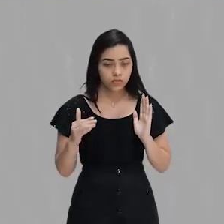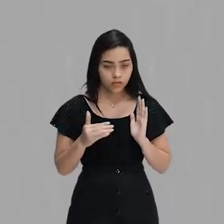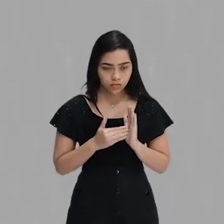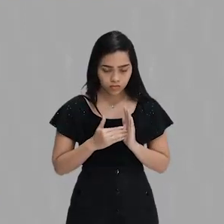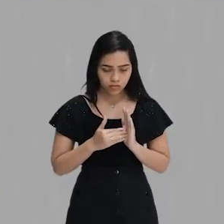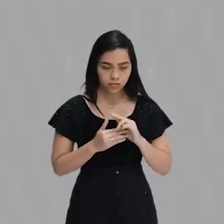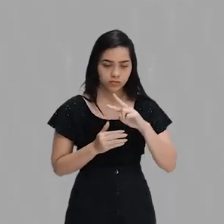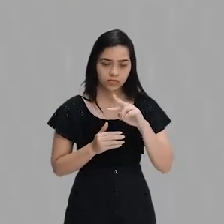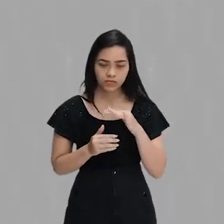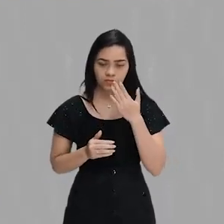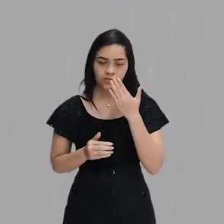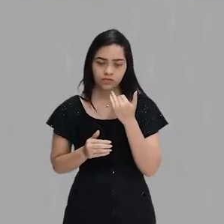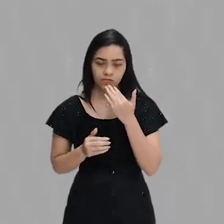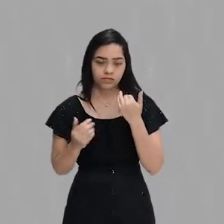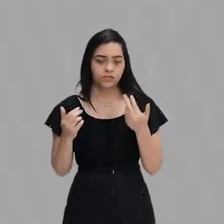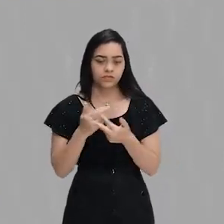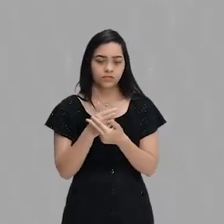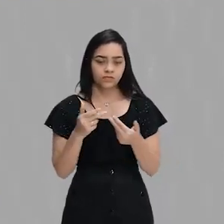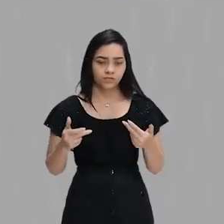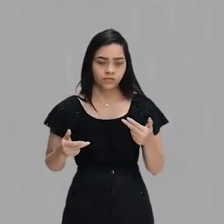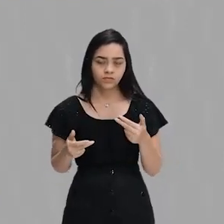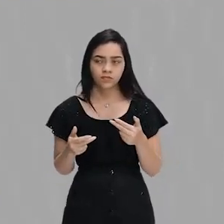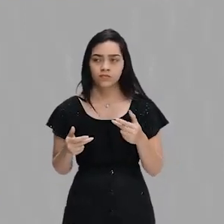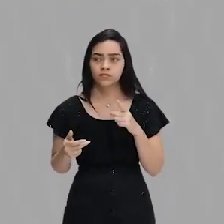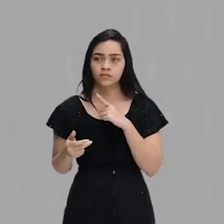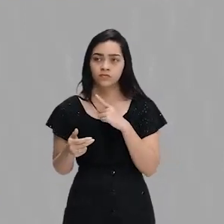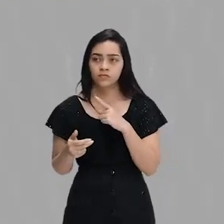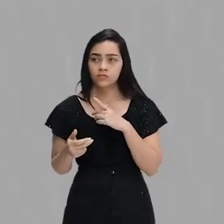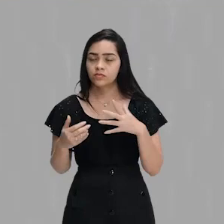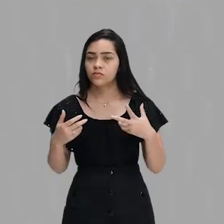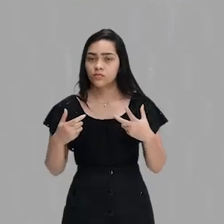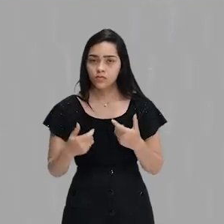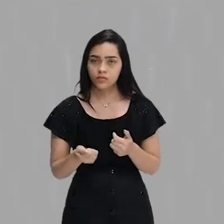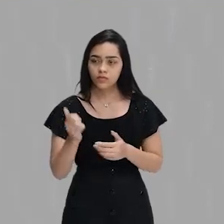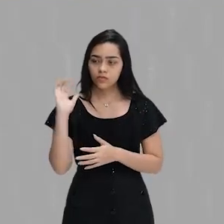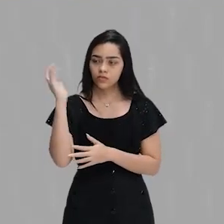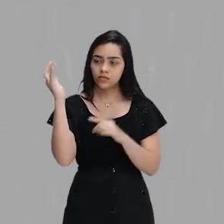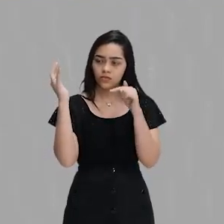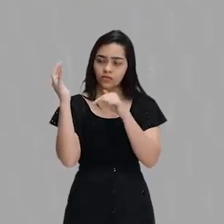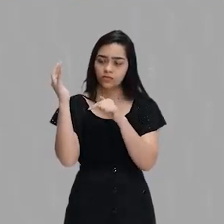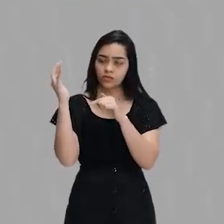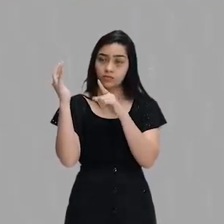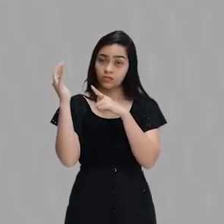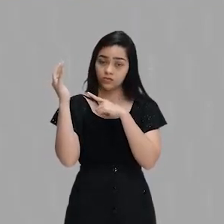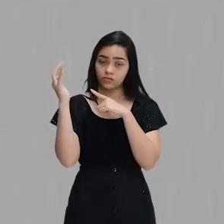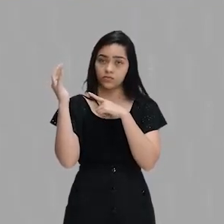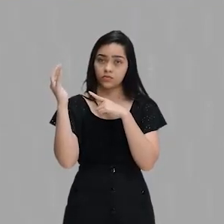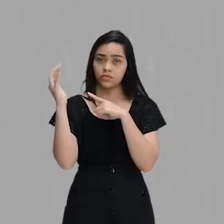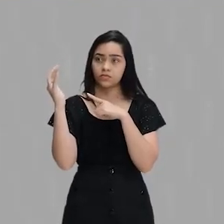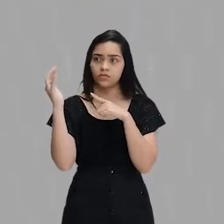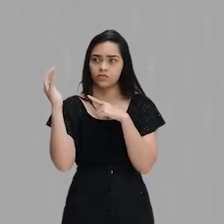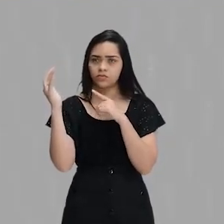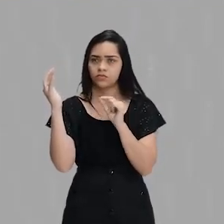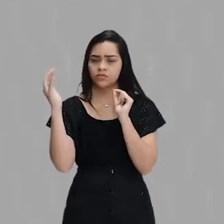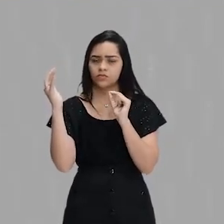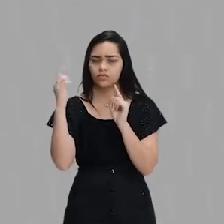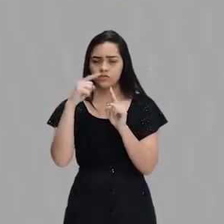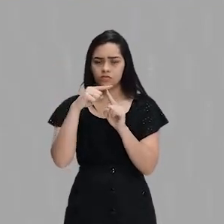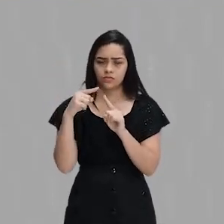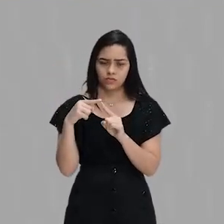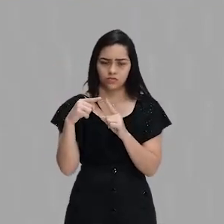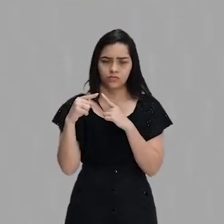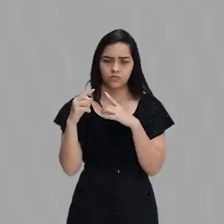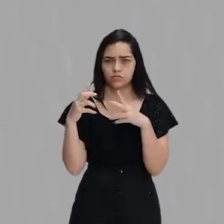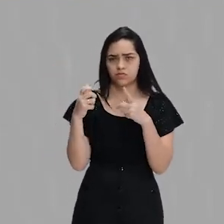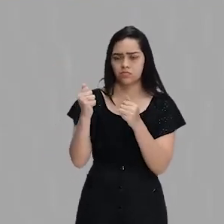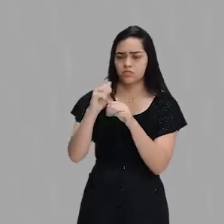parasita ele se alimenta da seiva que tem tudo que a planta produziu. Esse aqui é um tipo de planta, esse